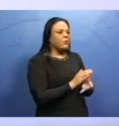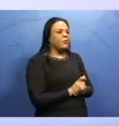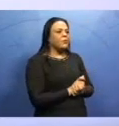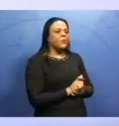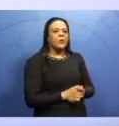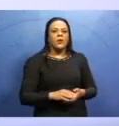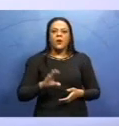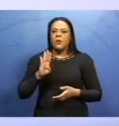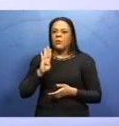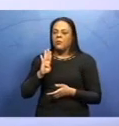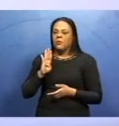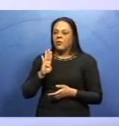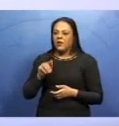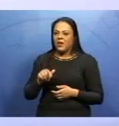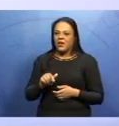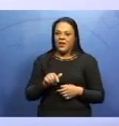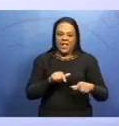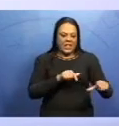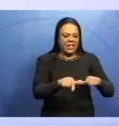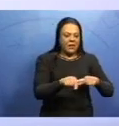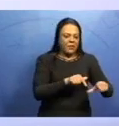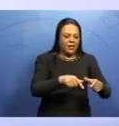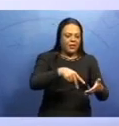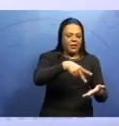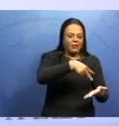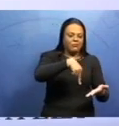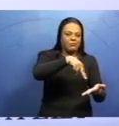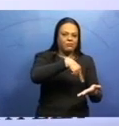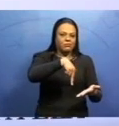Que trabalhasse de dançarina.